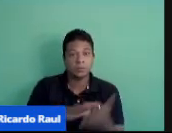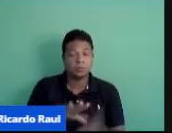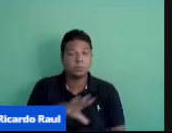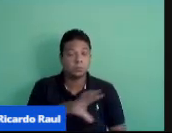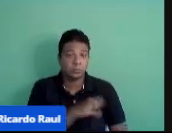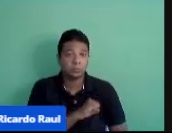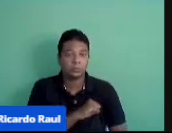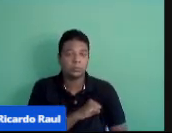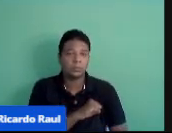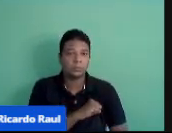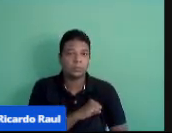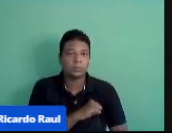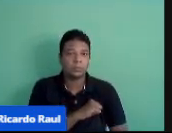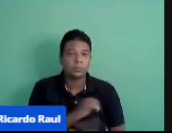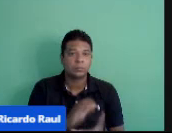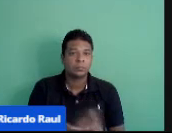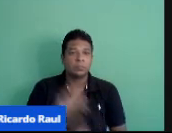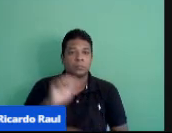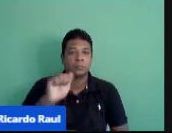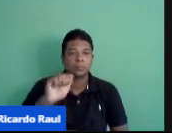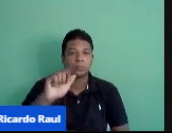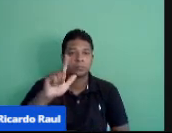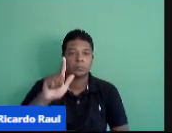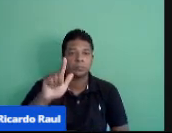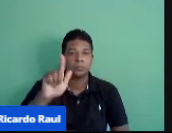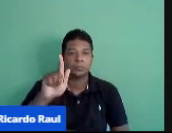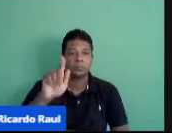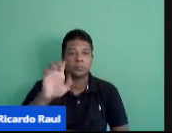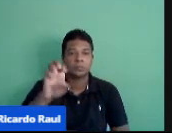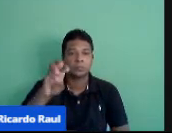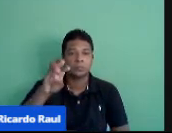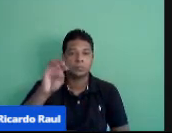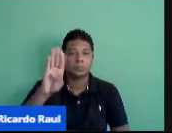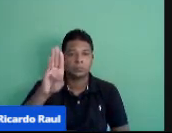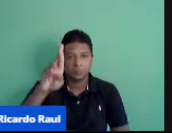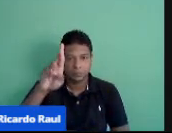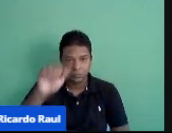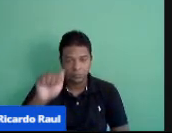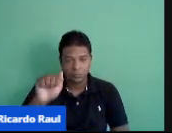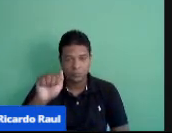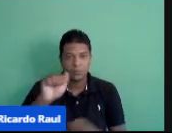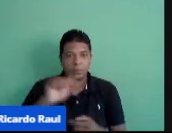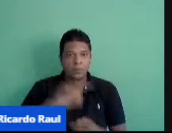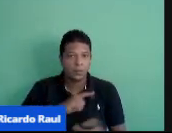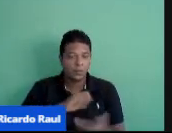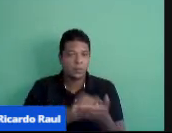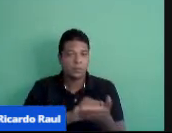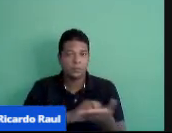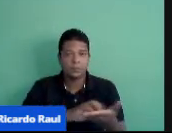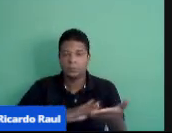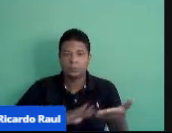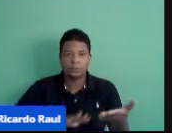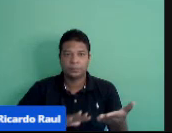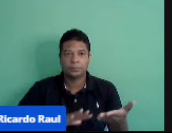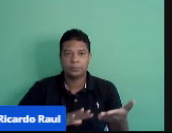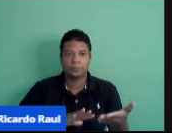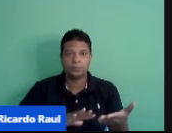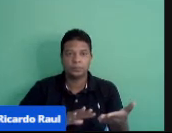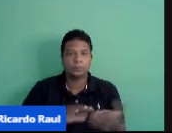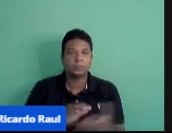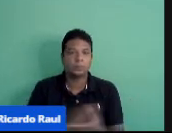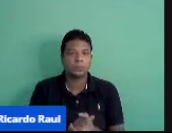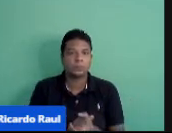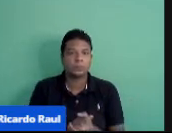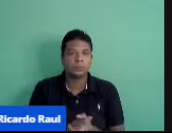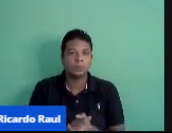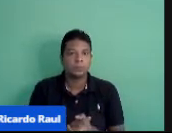noções de álgebra, né? Tem uma noção ali de álgebra ali no exercício, mas não é tão escancarado assim que é álgebra,